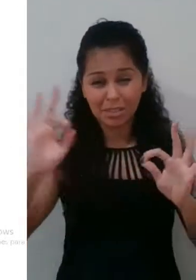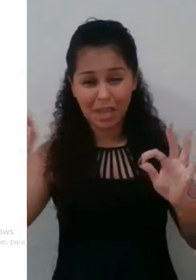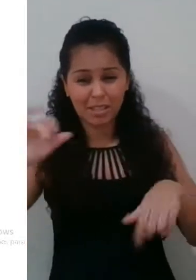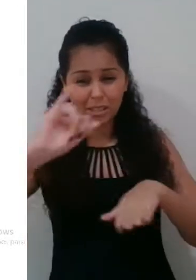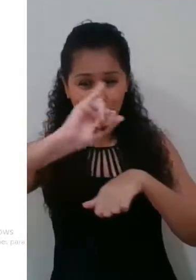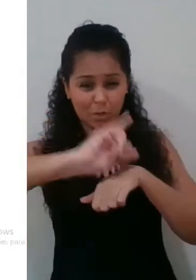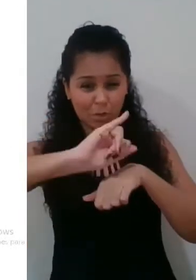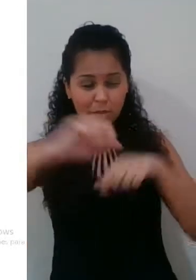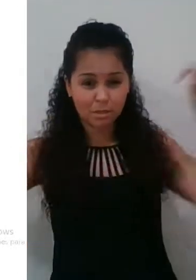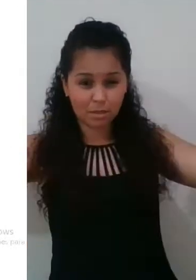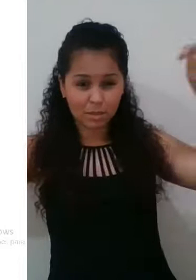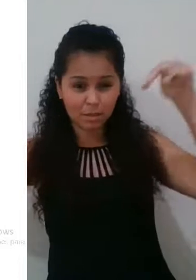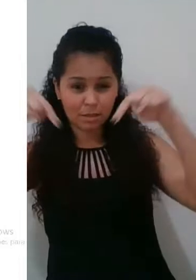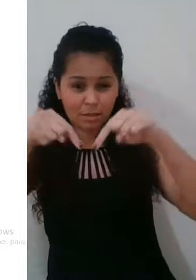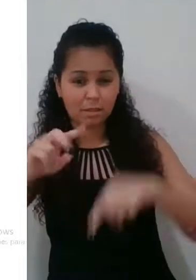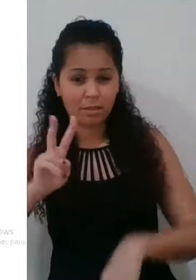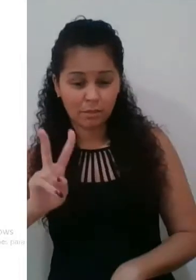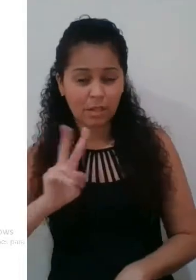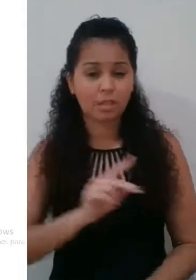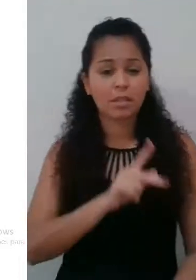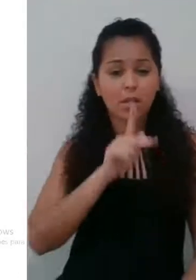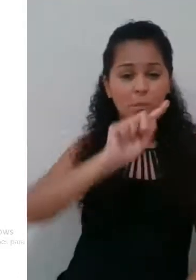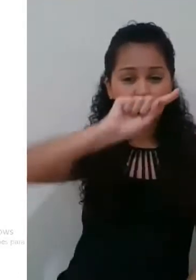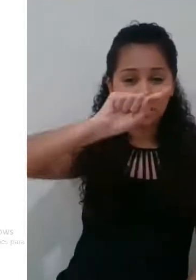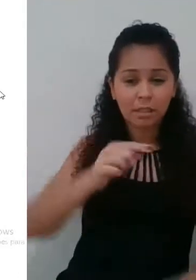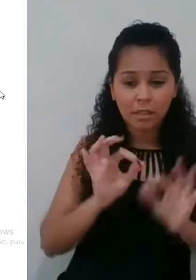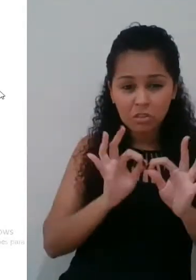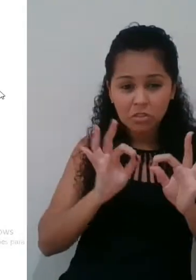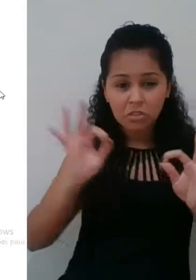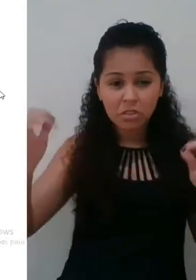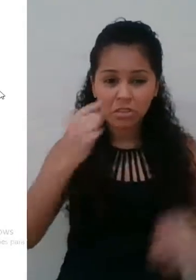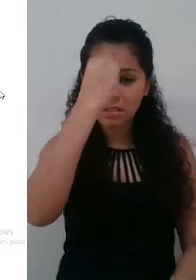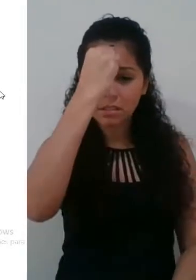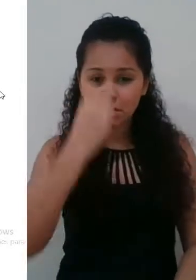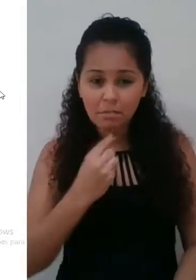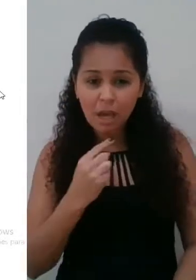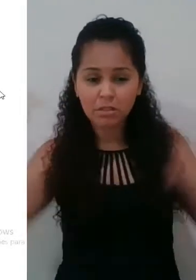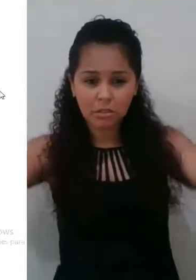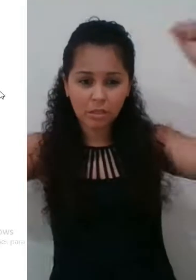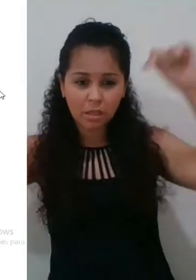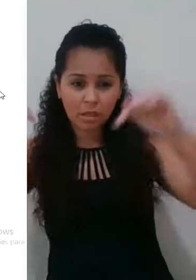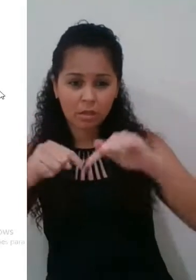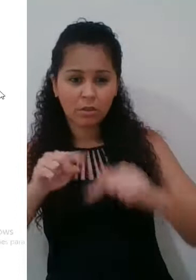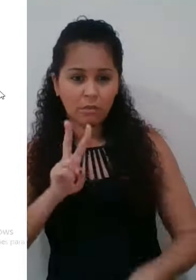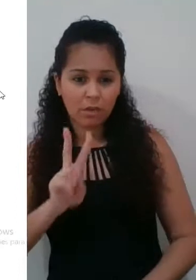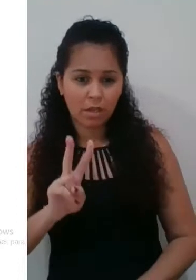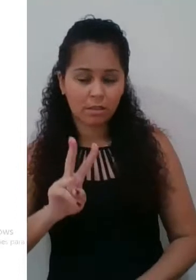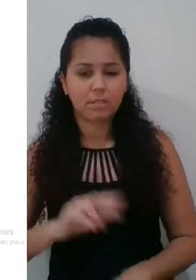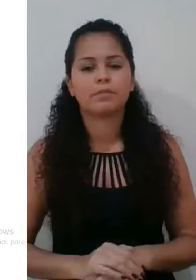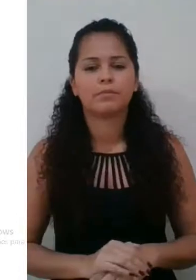vértice do espelho e o P' a distância da imagem ao vértice do espelho. Aumento